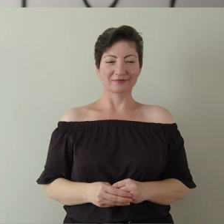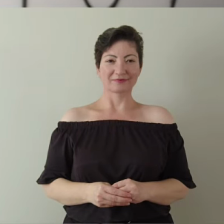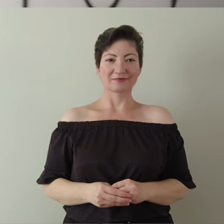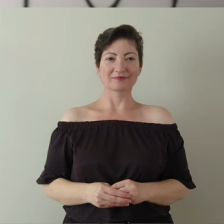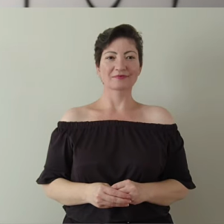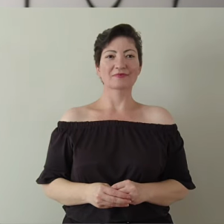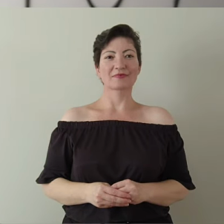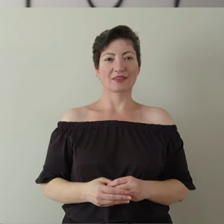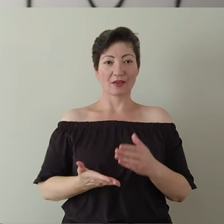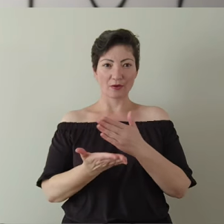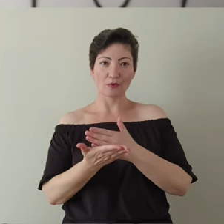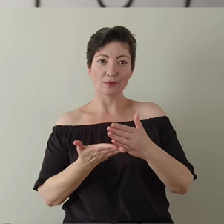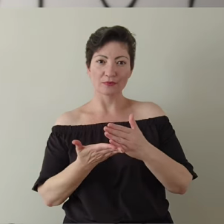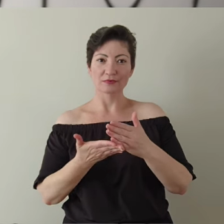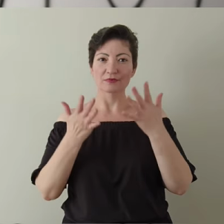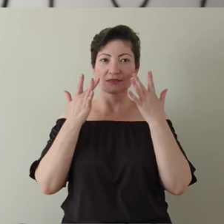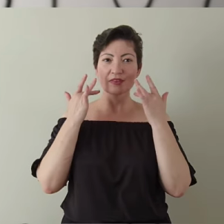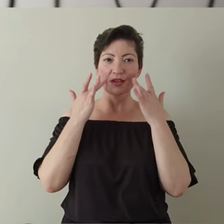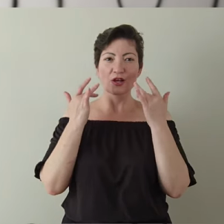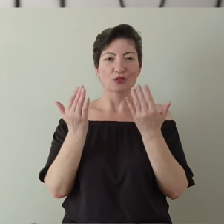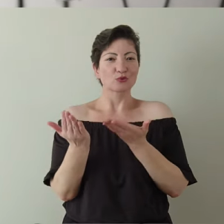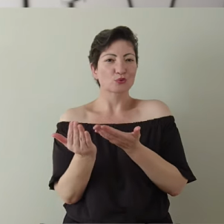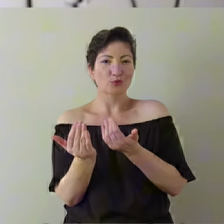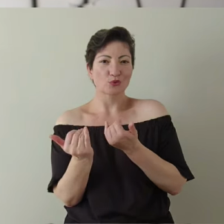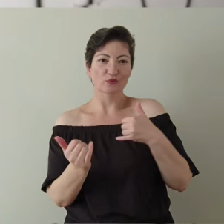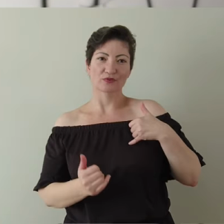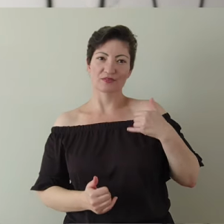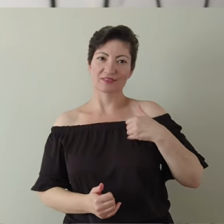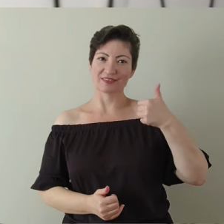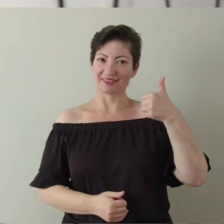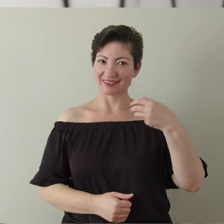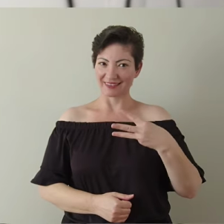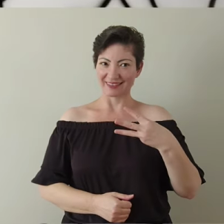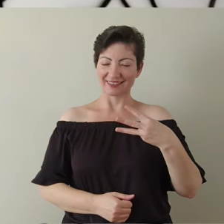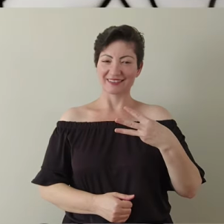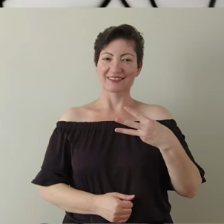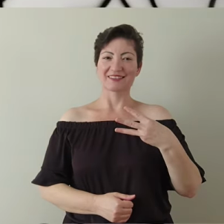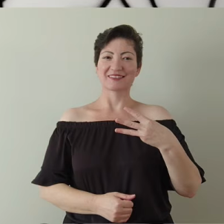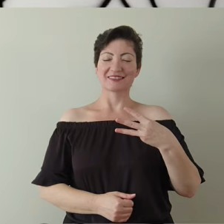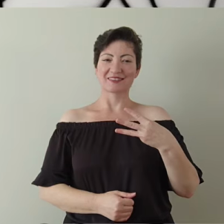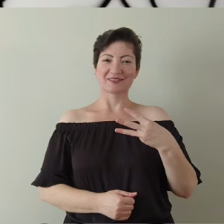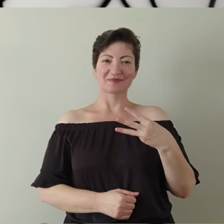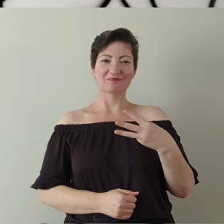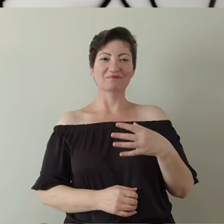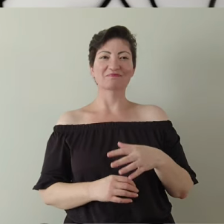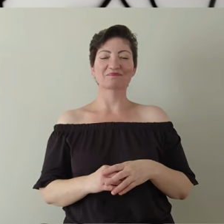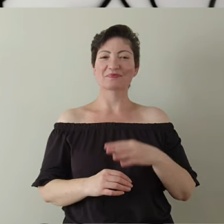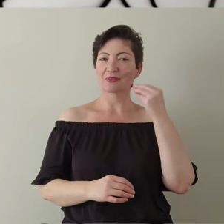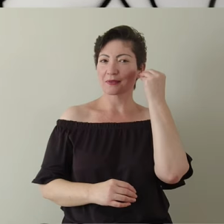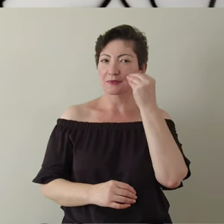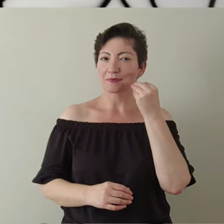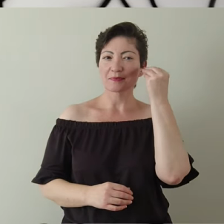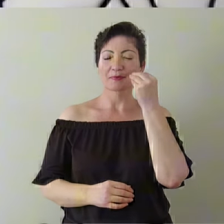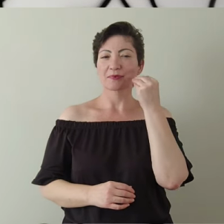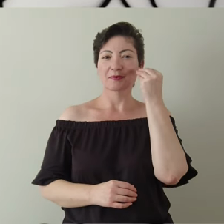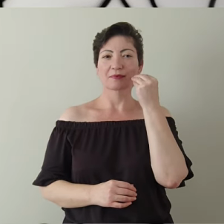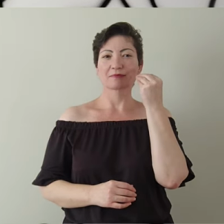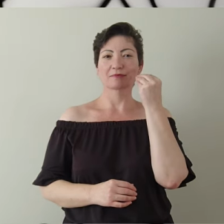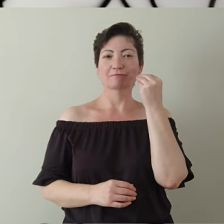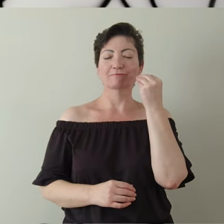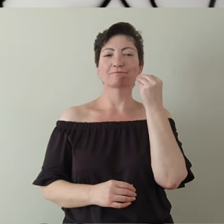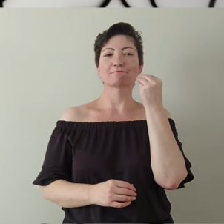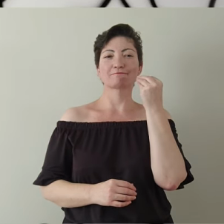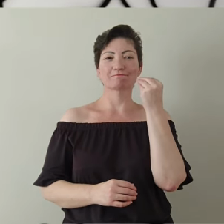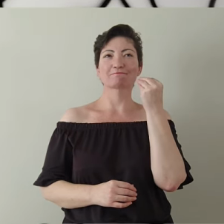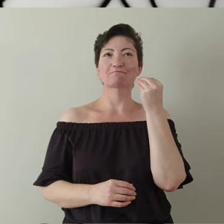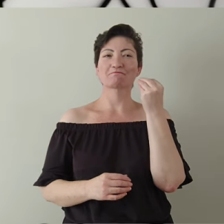Eu comecei no teatro muito novinha, com 13 anos de idade. Foi assim uma experiência realmente